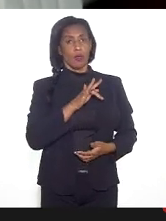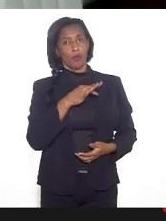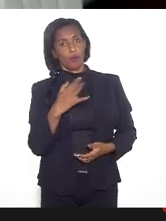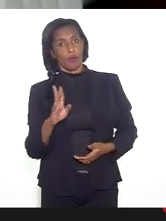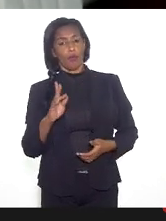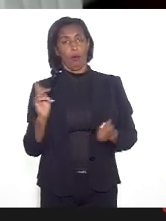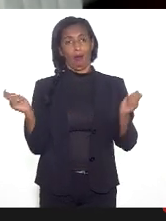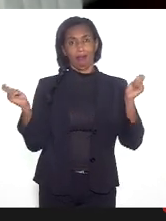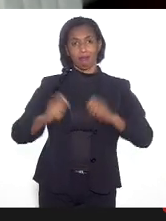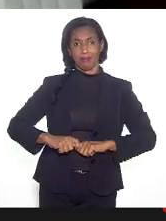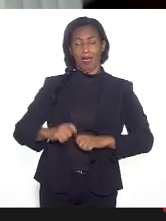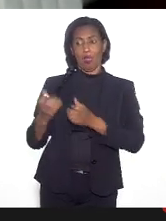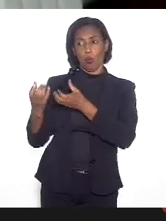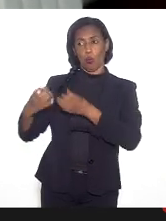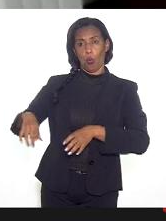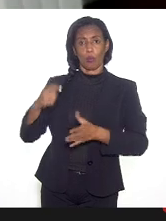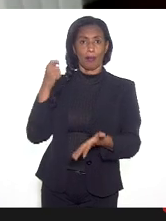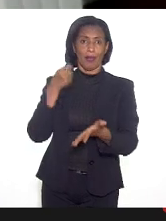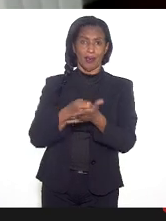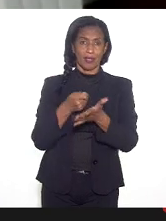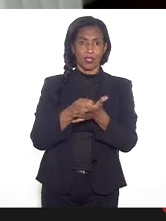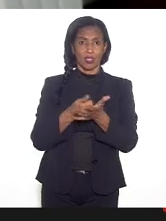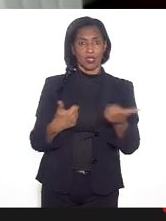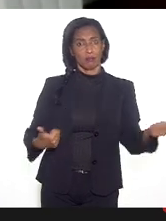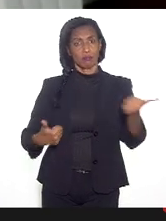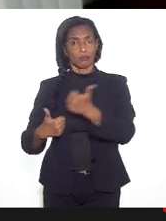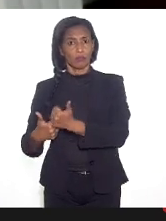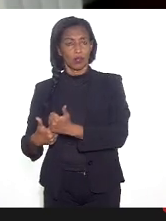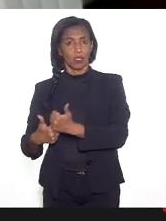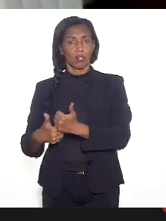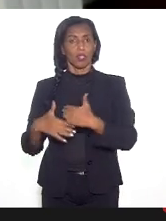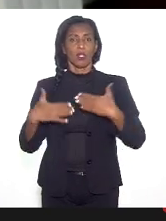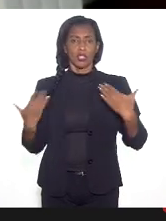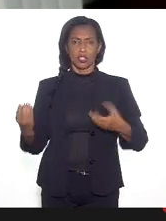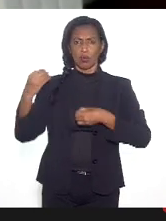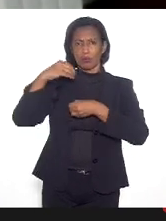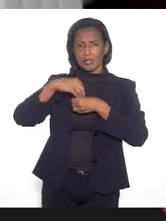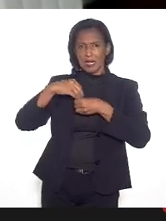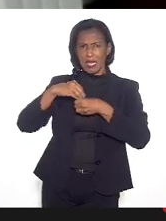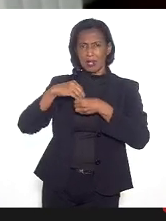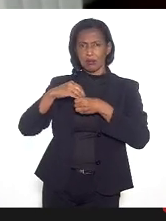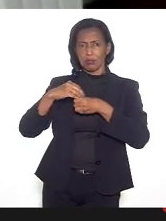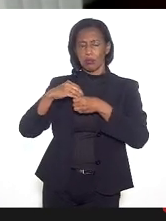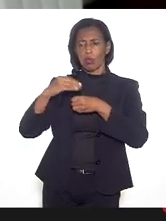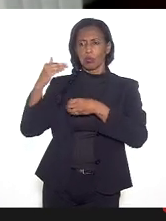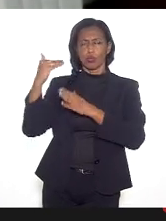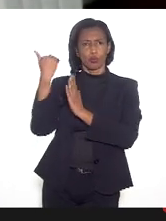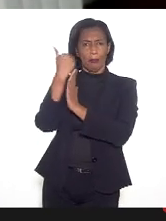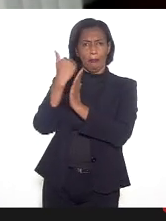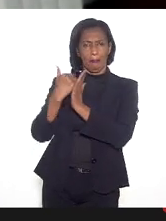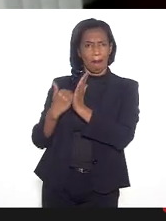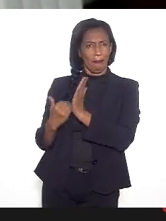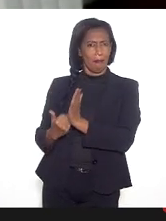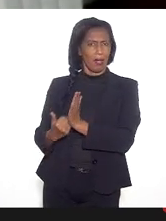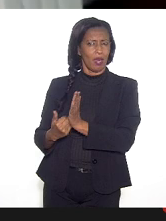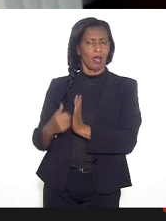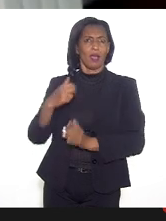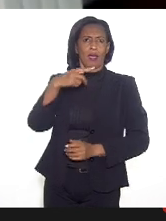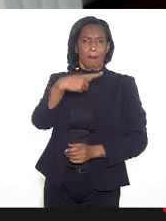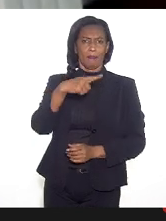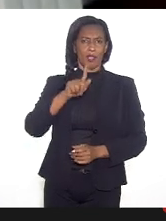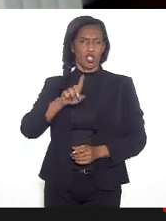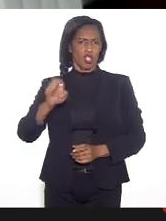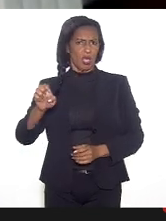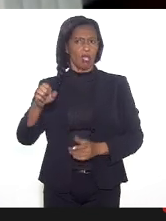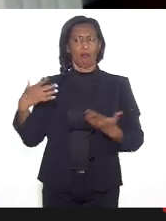o concurso para garantir essa reposição, estando dentro dos parâmetros estabelecidos pelo parecer, a Procuradoria dará